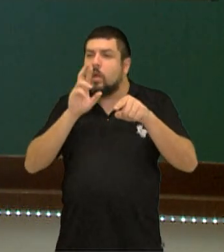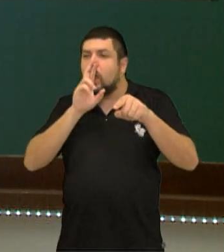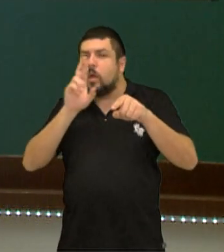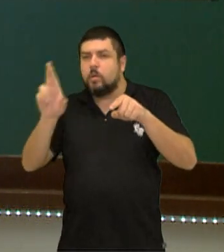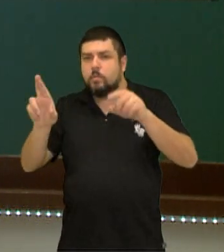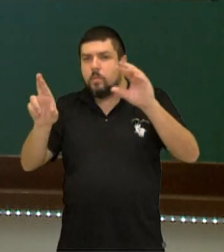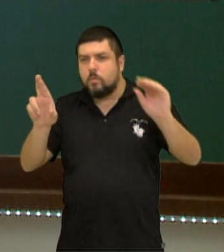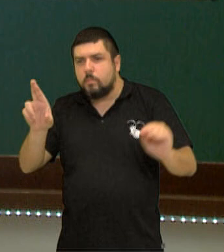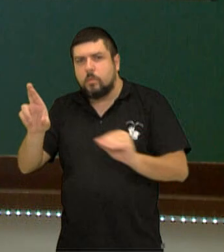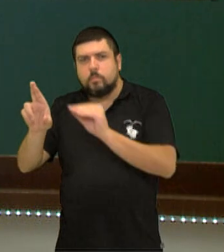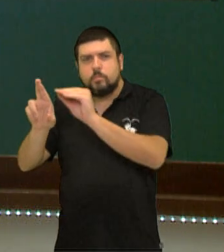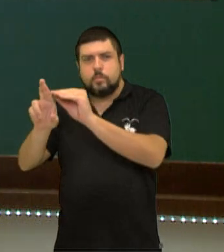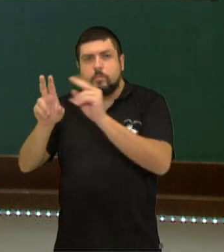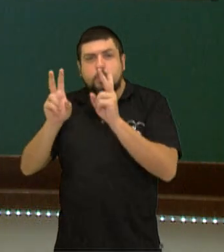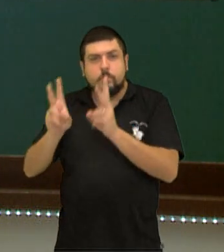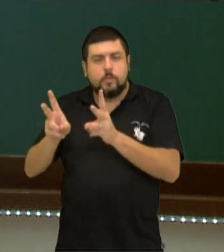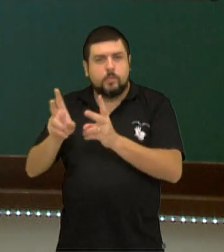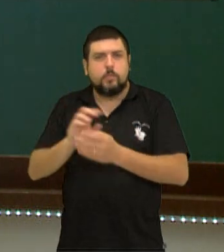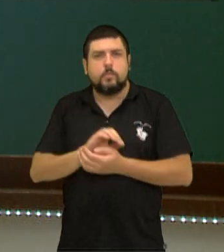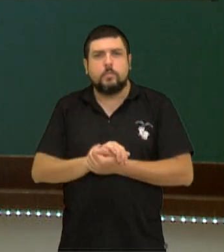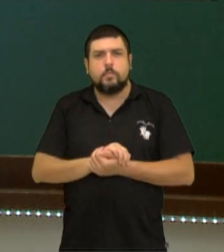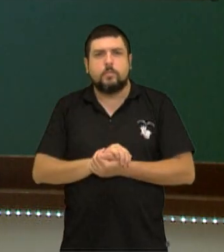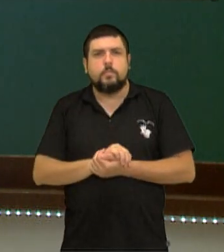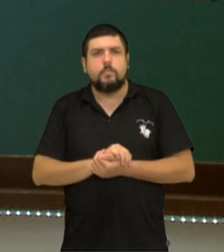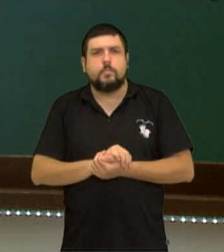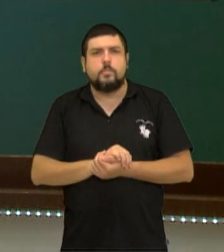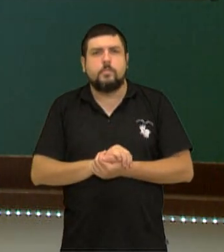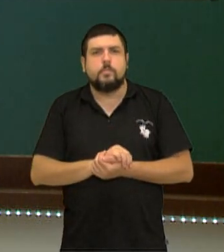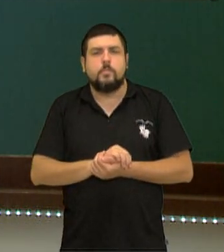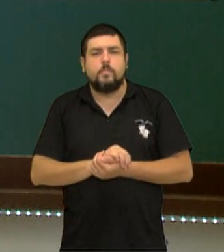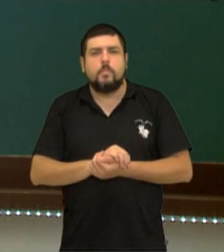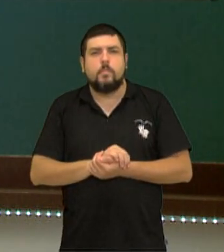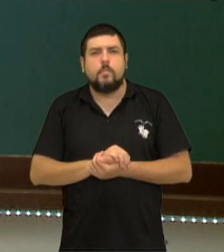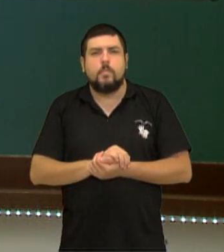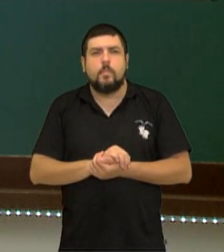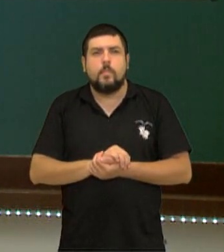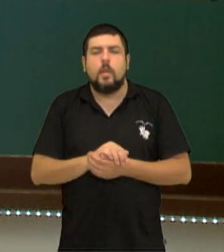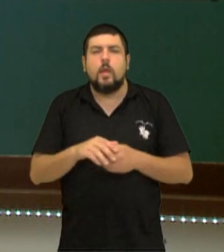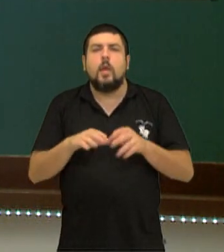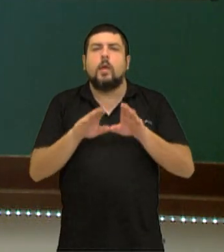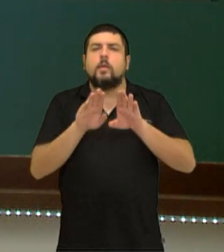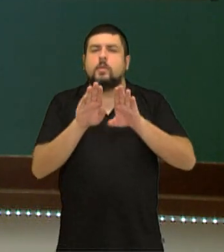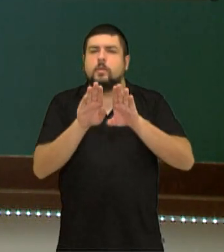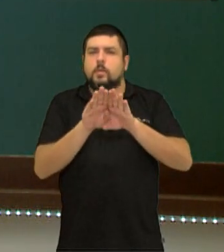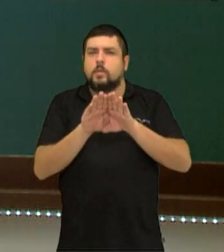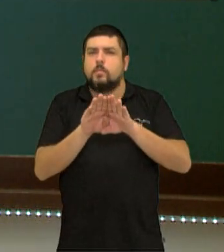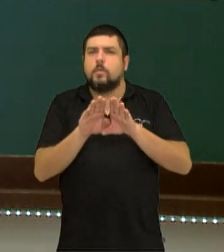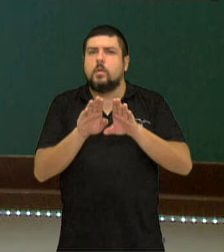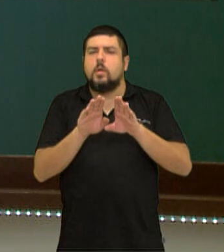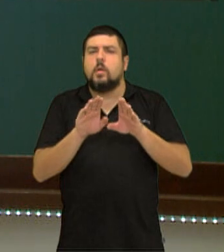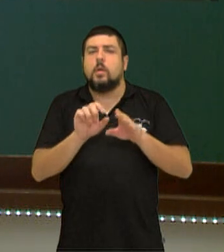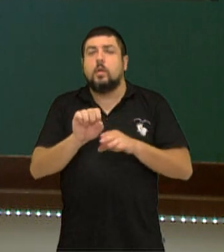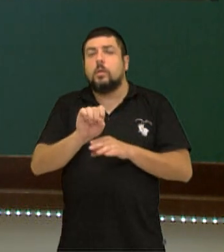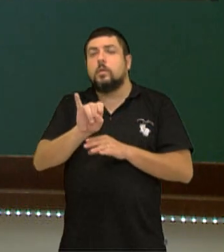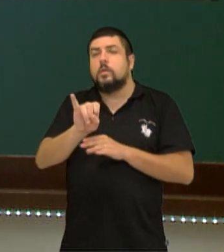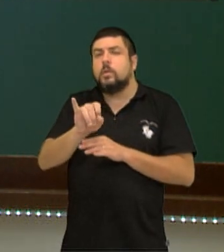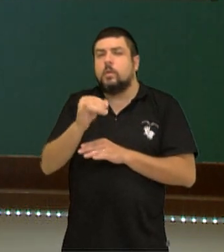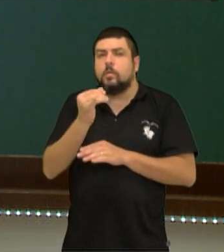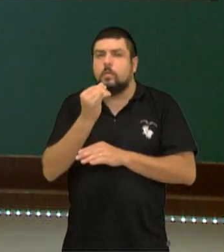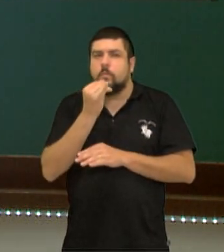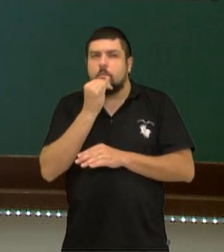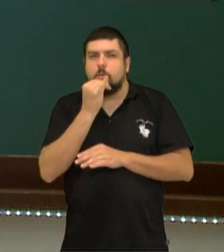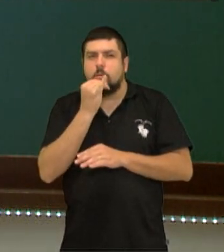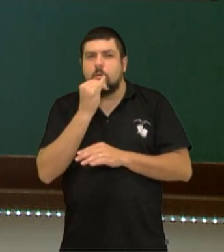resultado, certo? E temos que lembrar também da regrinha dos sinais quando trabalhamos